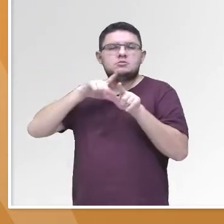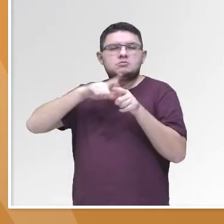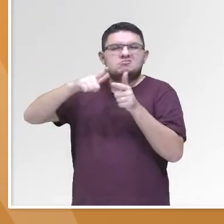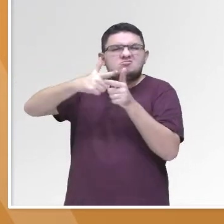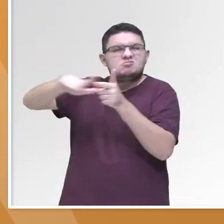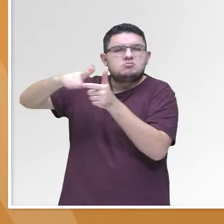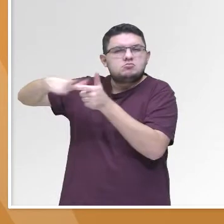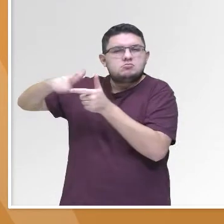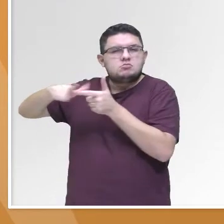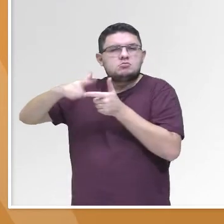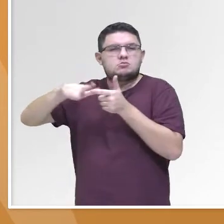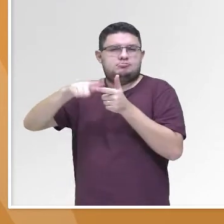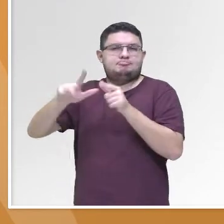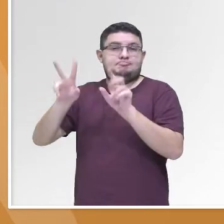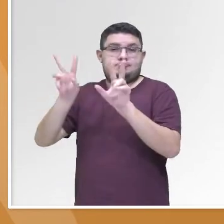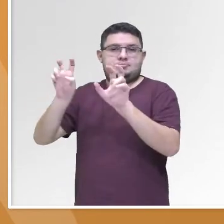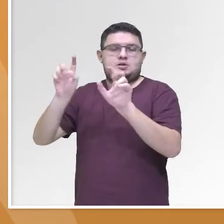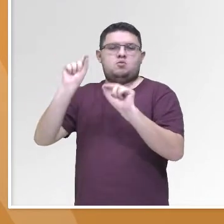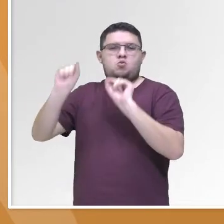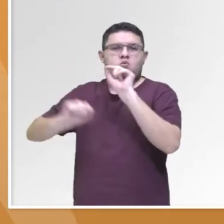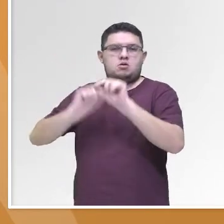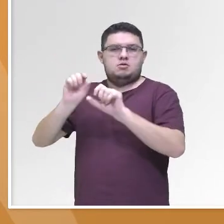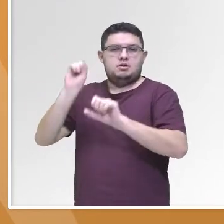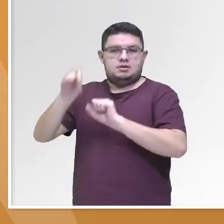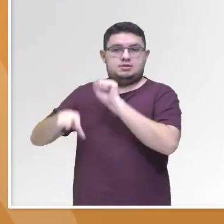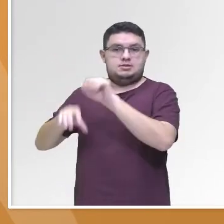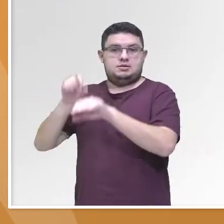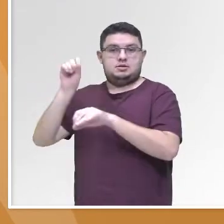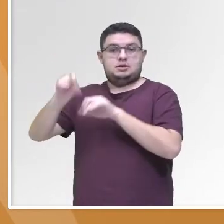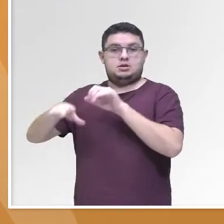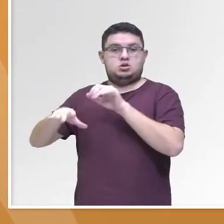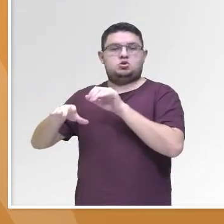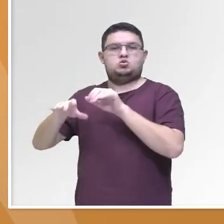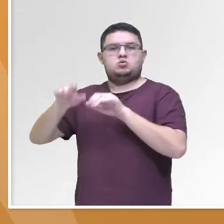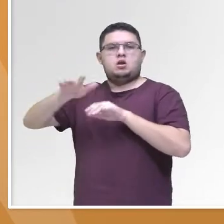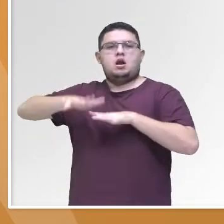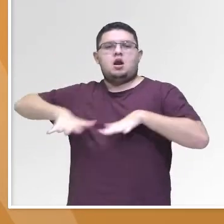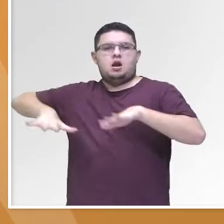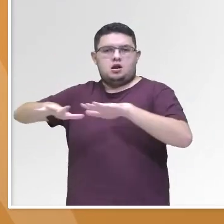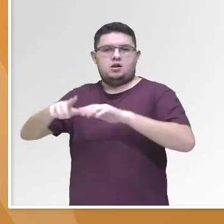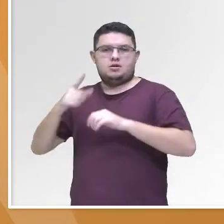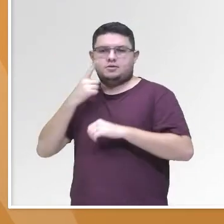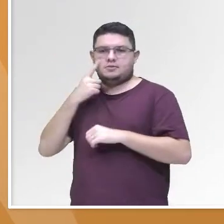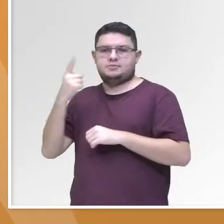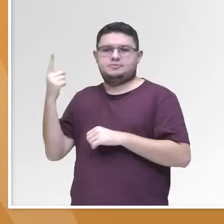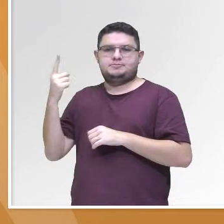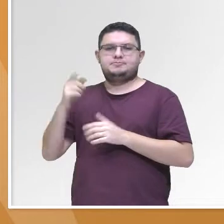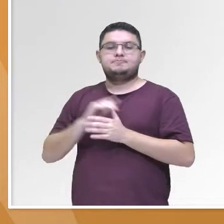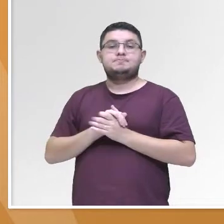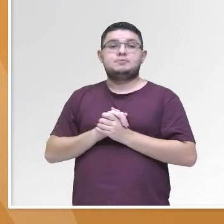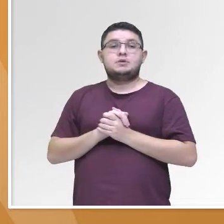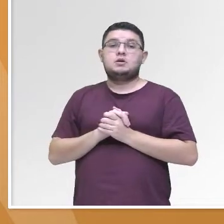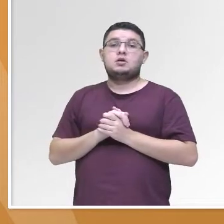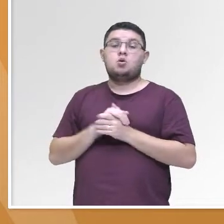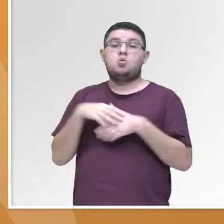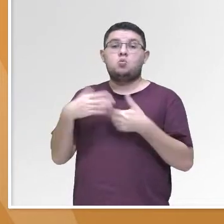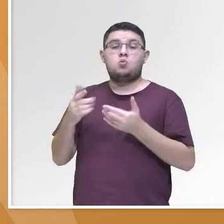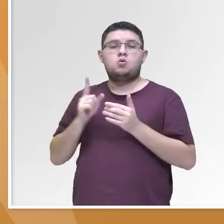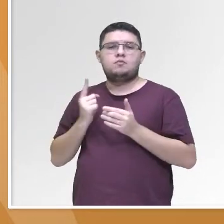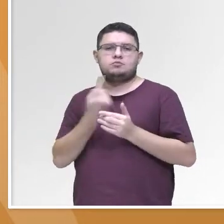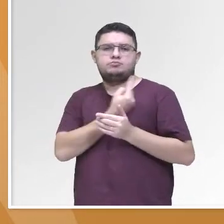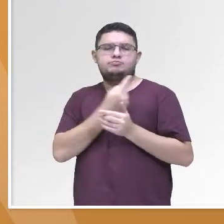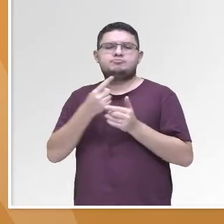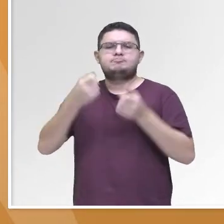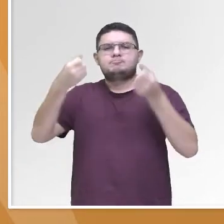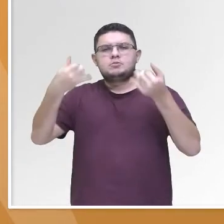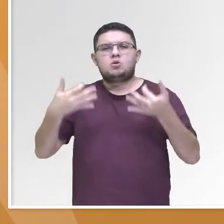ao despejo do lixo ali. Então nós vamos falar sobre isso, iniciando aí com o acúmulo de lixo, né?